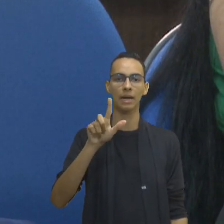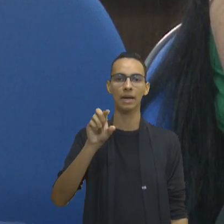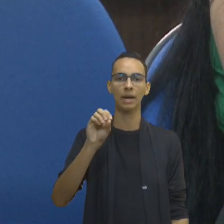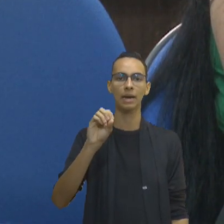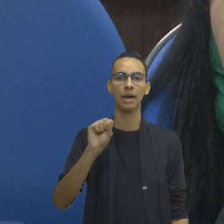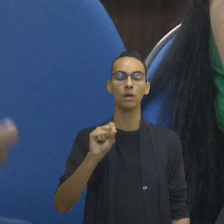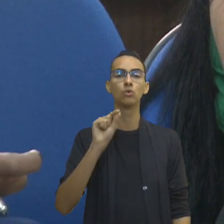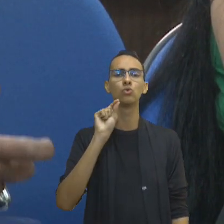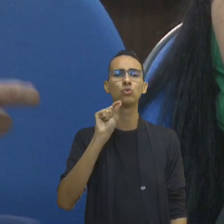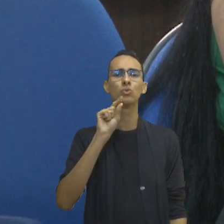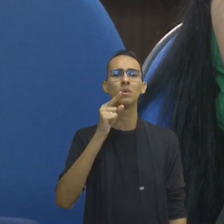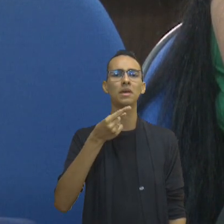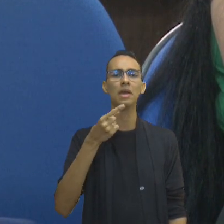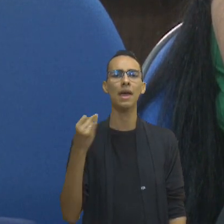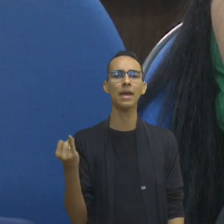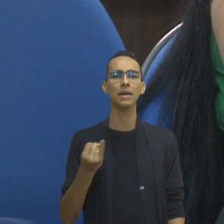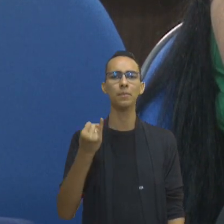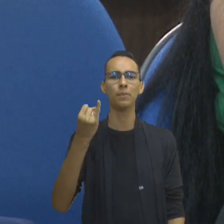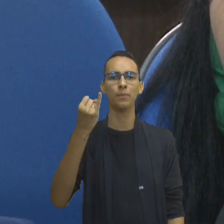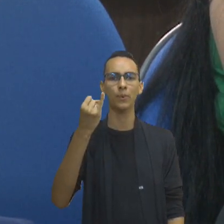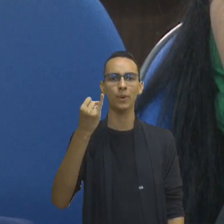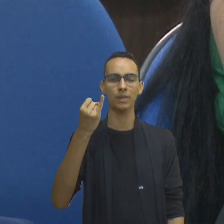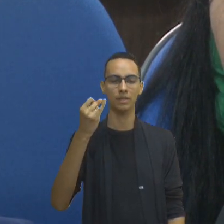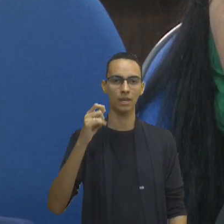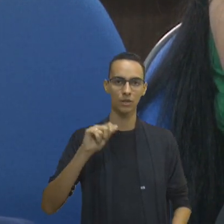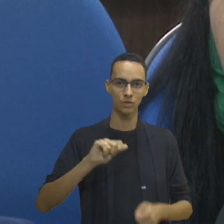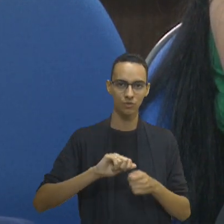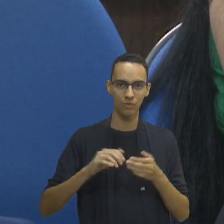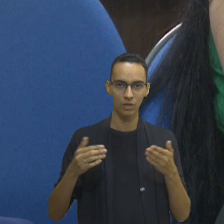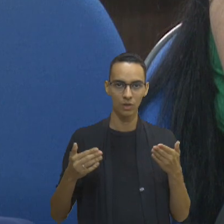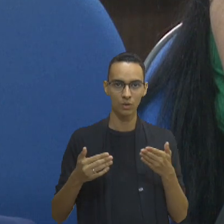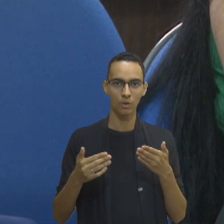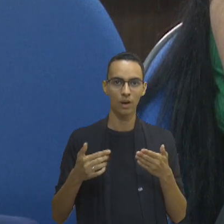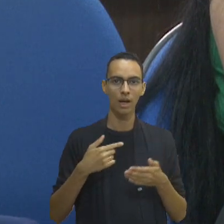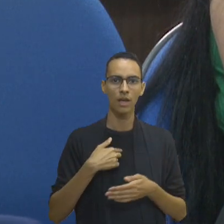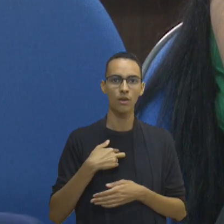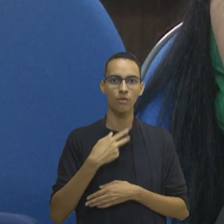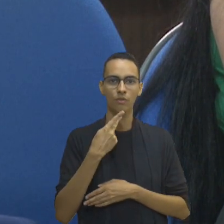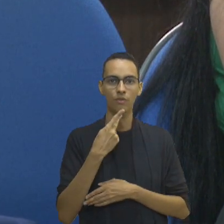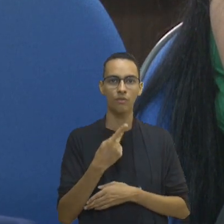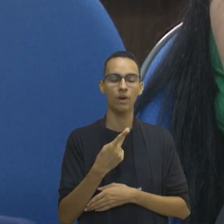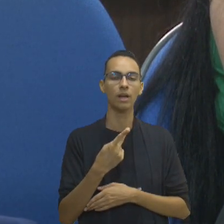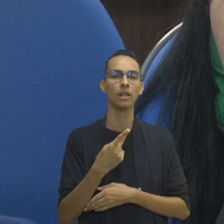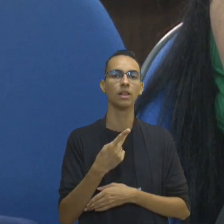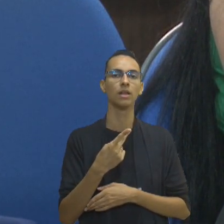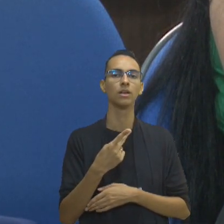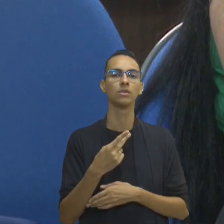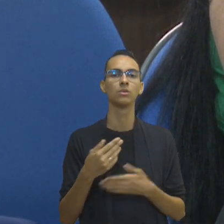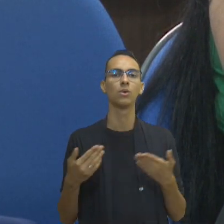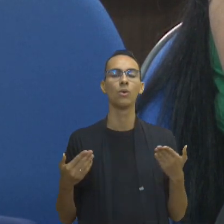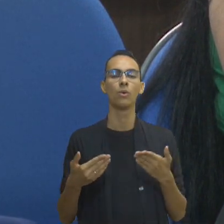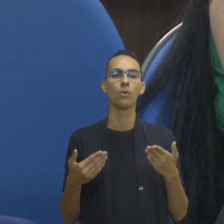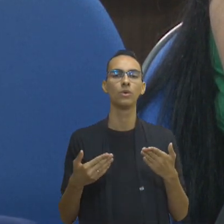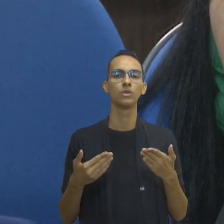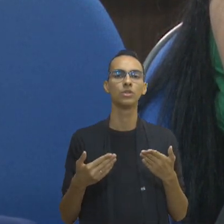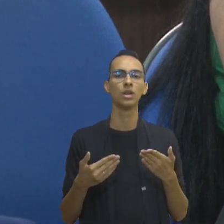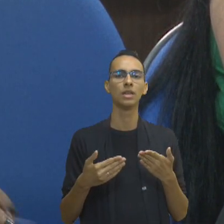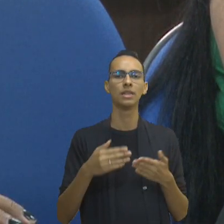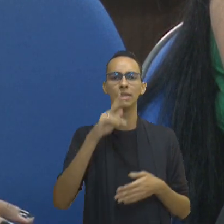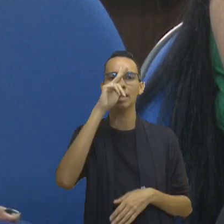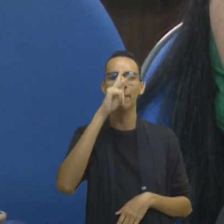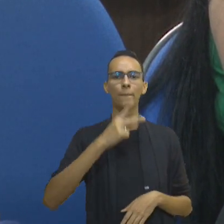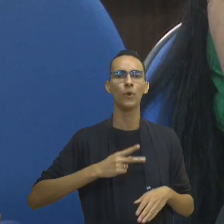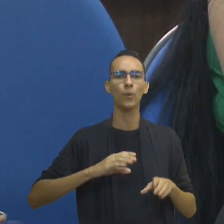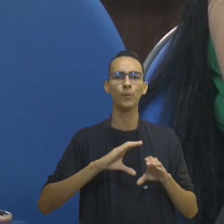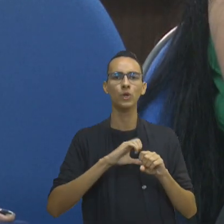é importante ser feito? No final do seu pronunciamento, o senhor colocou sobre a parceria da própria sociedade e os